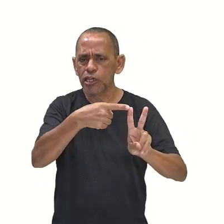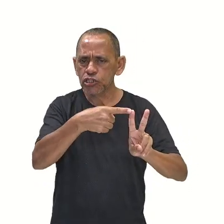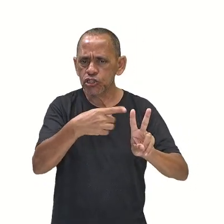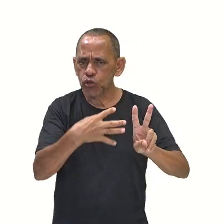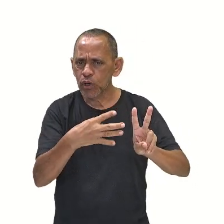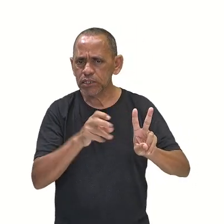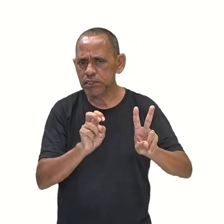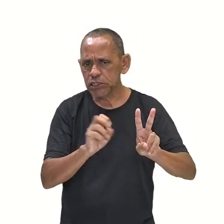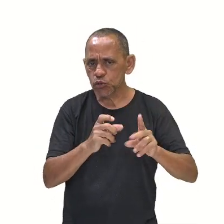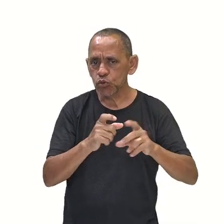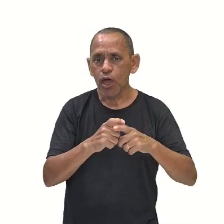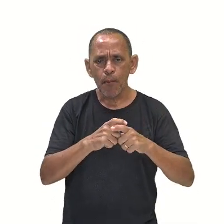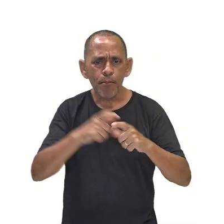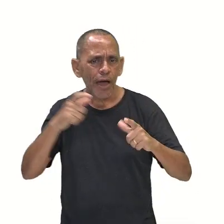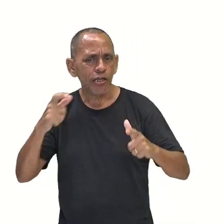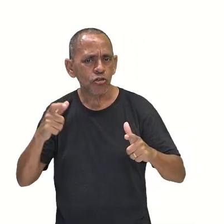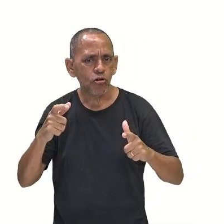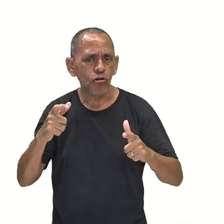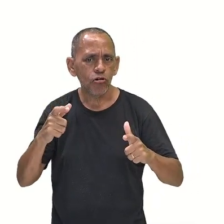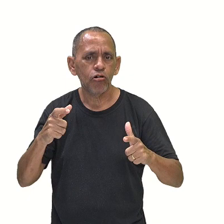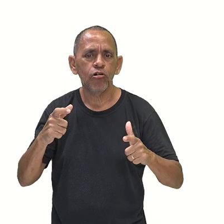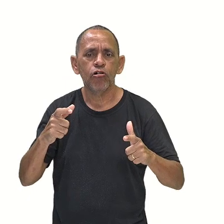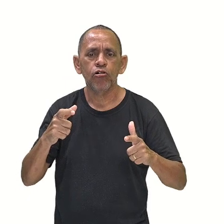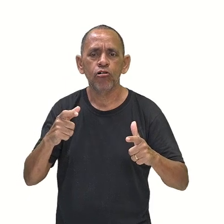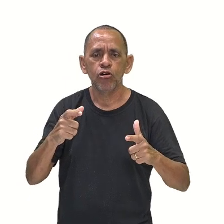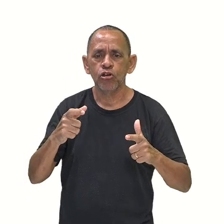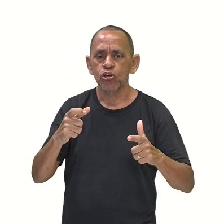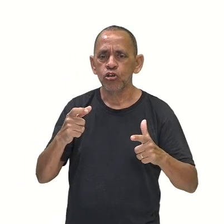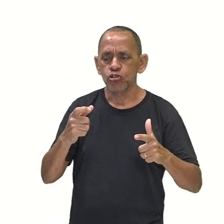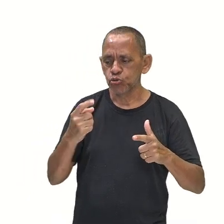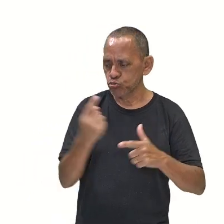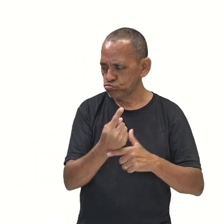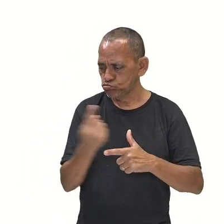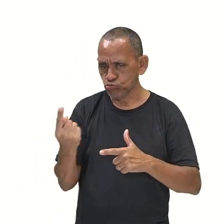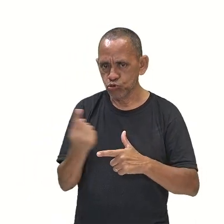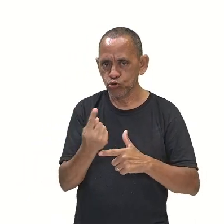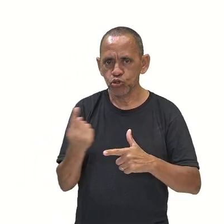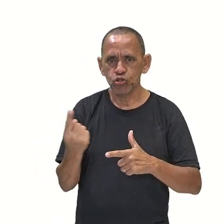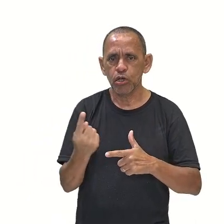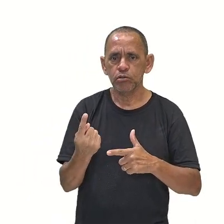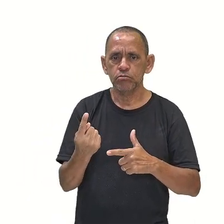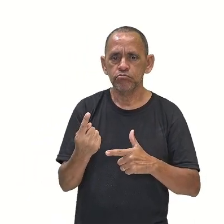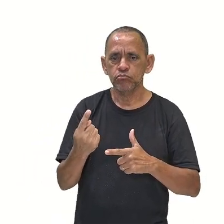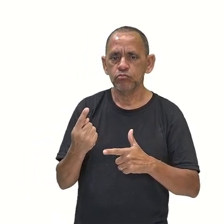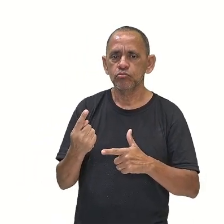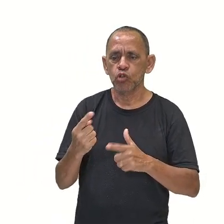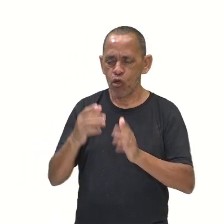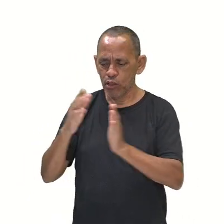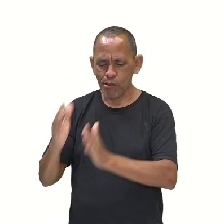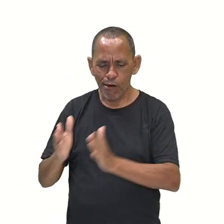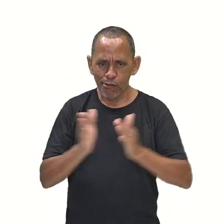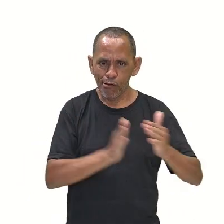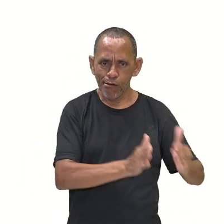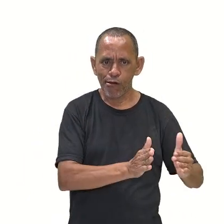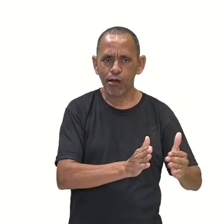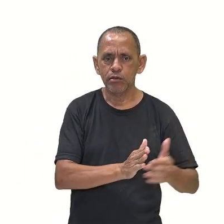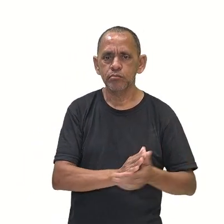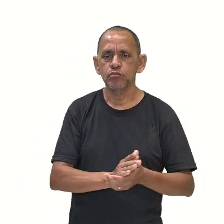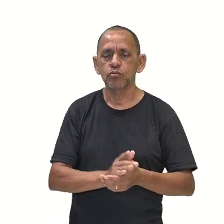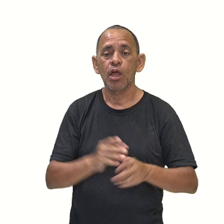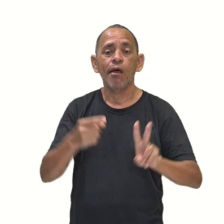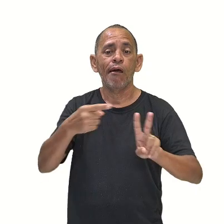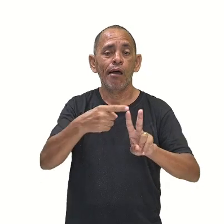sei, eu vou colocar aqui uma interrogação. Aí eu coloco os outros dois lados. Quais são os outros dois lados? Raiz